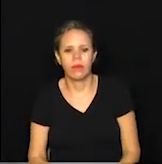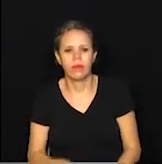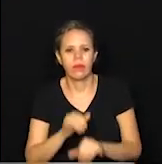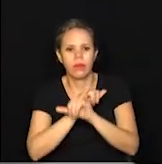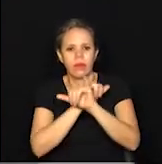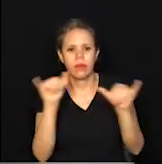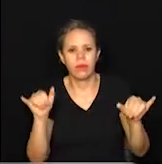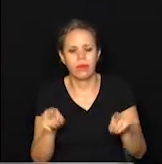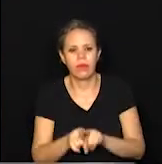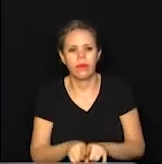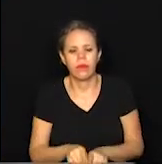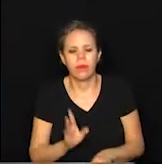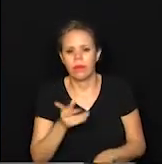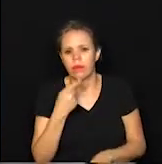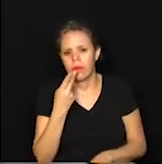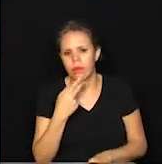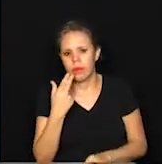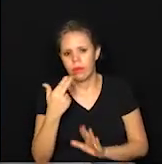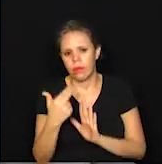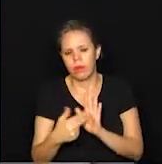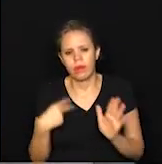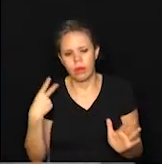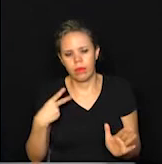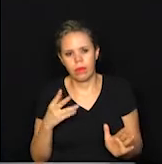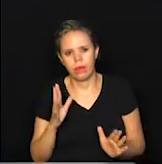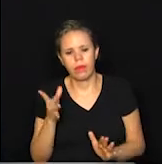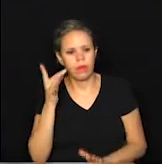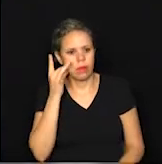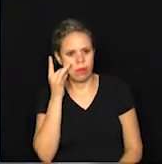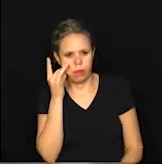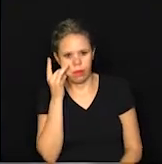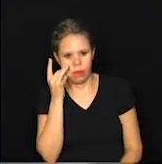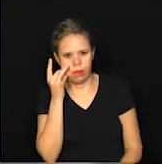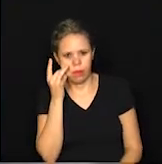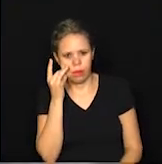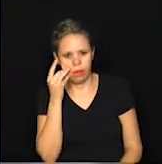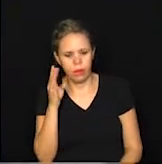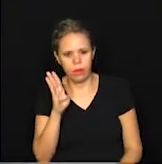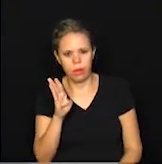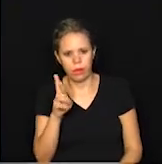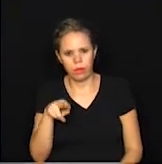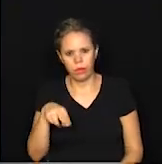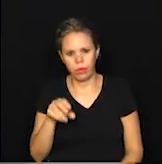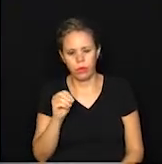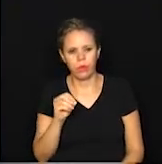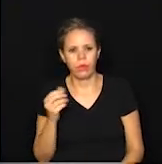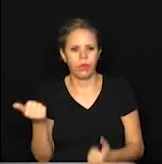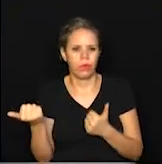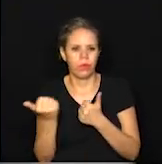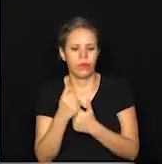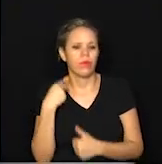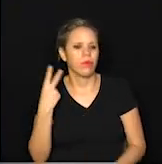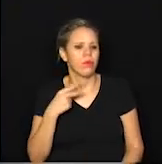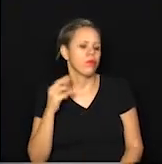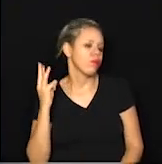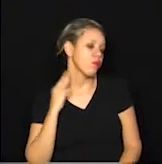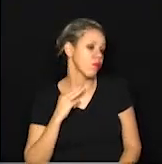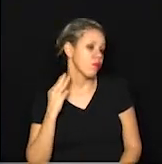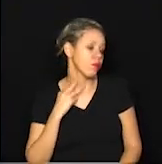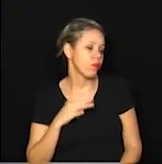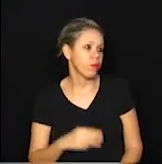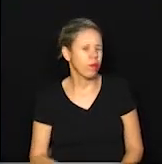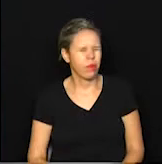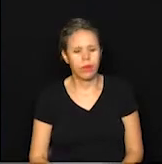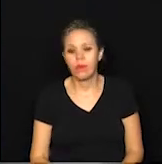também, como já foi dito pelas vereadoras, a presença do Bruno, que representa aqui o vereador Cecílio.